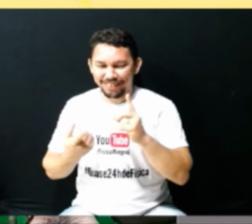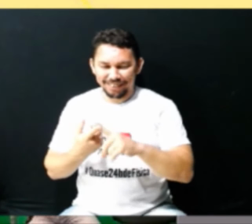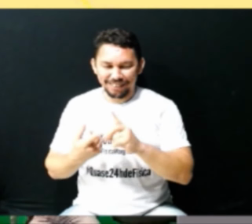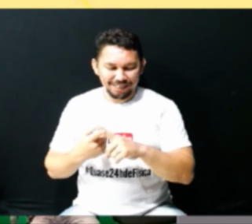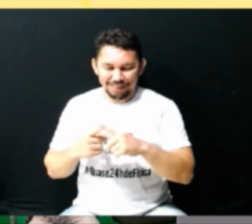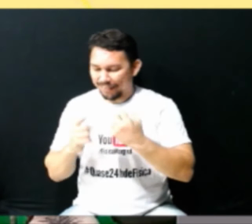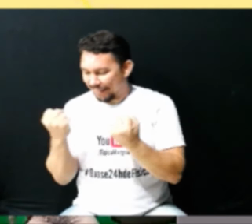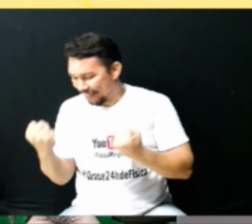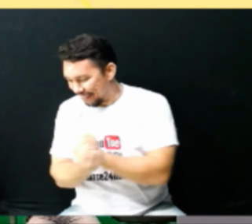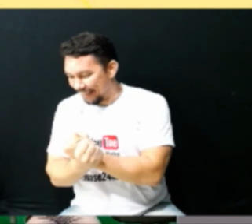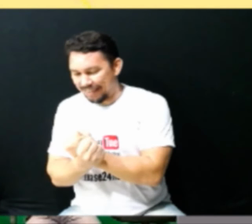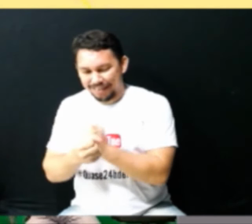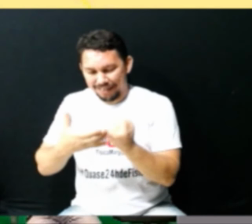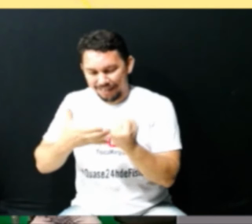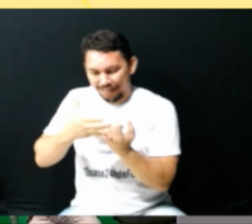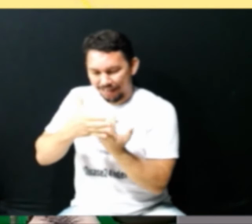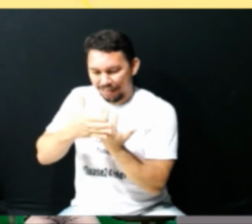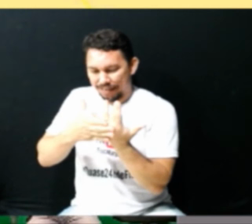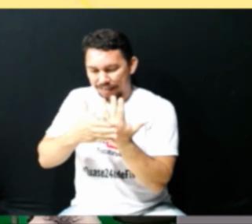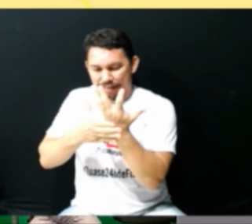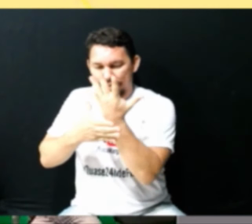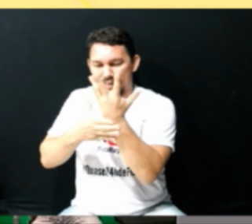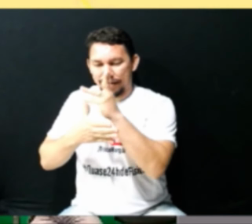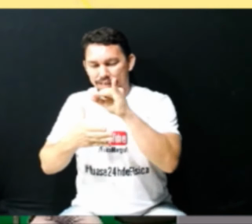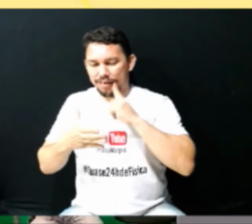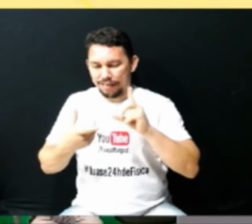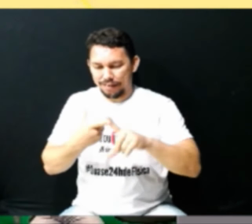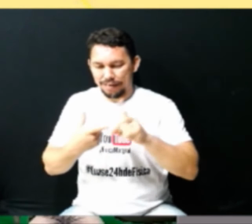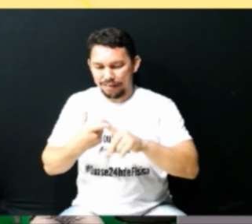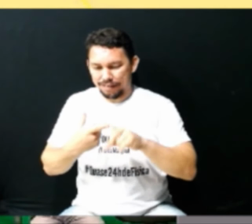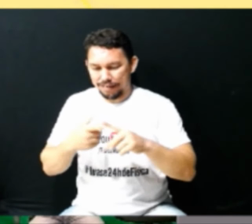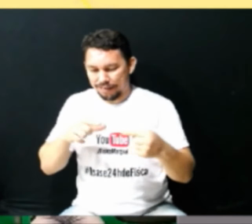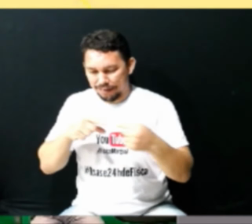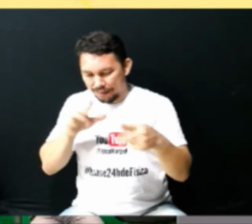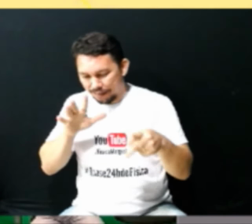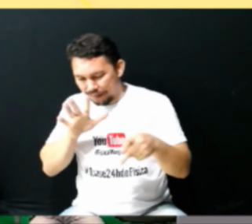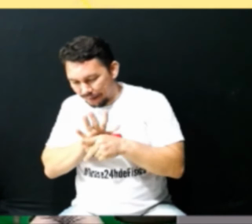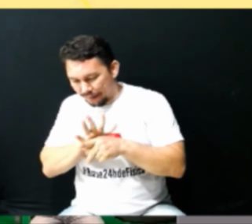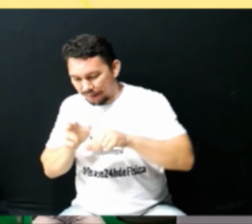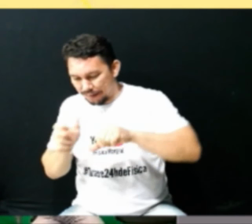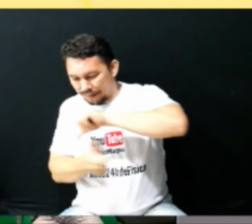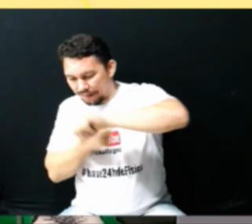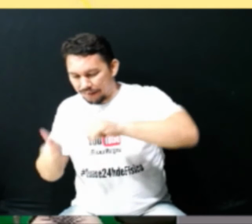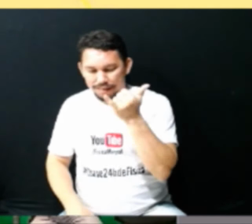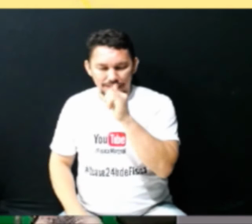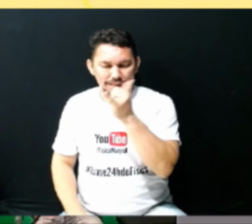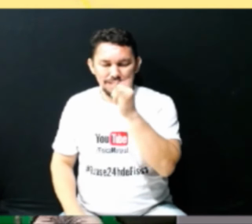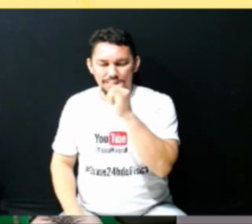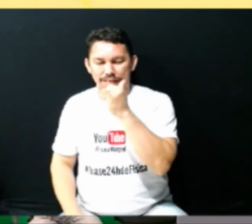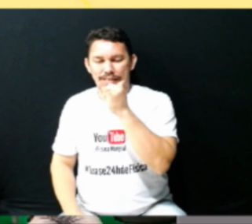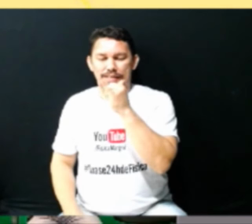sai por um orifício que vai então acionar a turbina. Então, nesse caso aqui, transformando energia mecânica